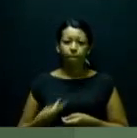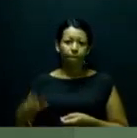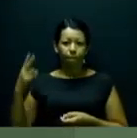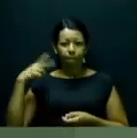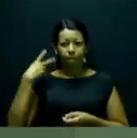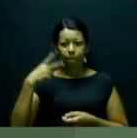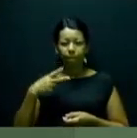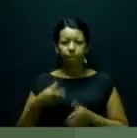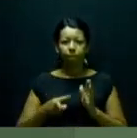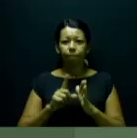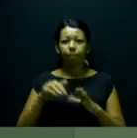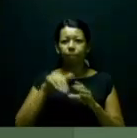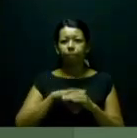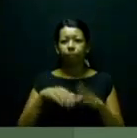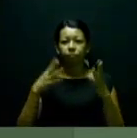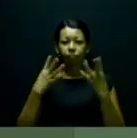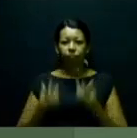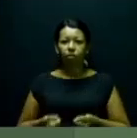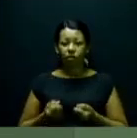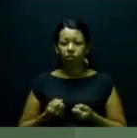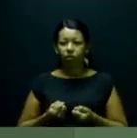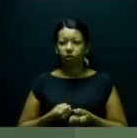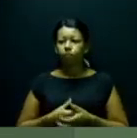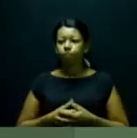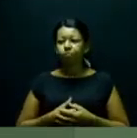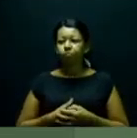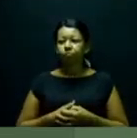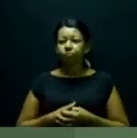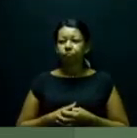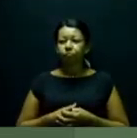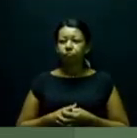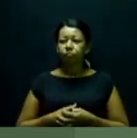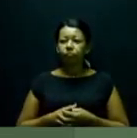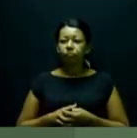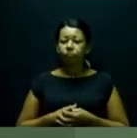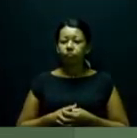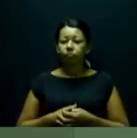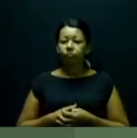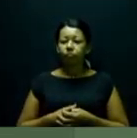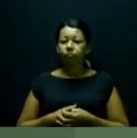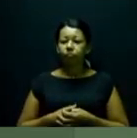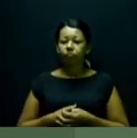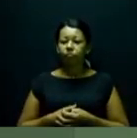vereador Dinho, já quero aqui antecipar o meu voto favorável ao seu requerimento, mas eu queria chamar a atenção,